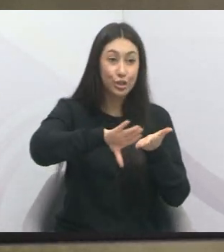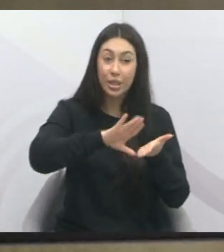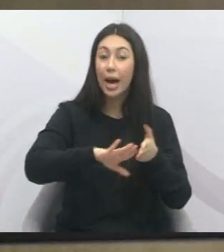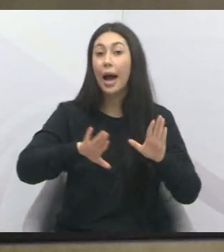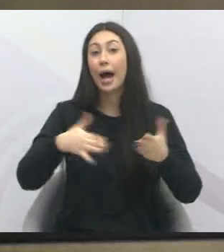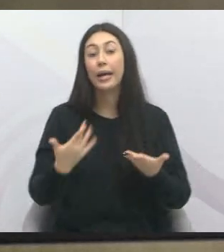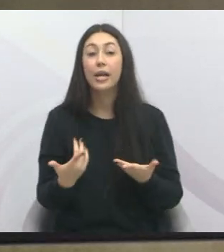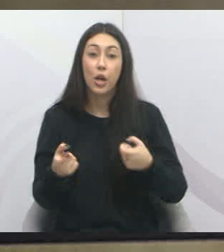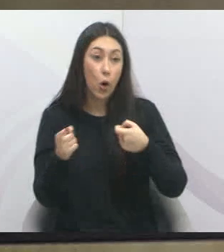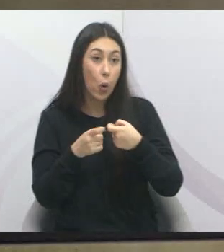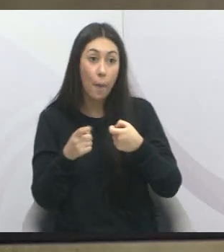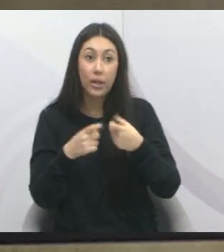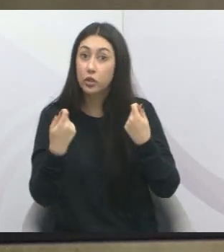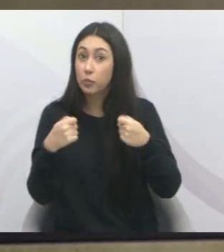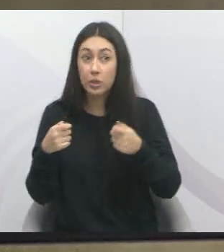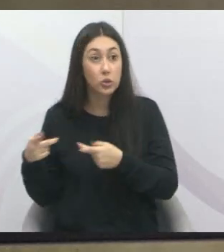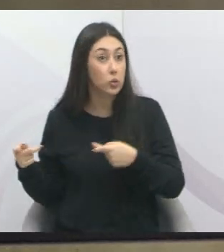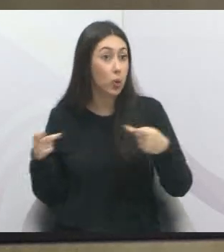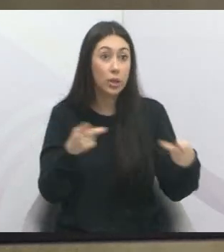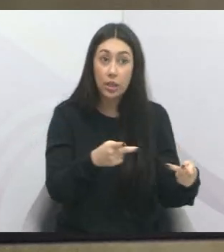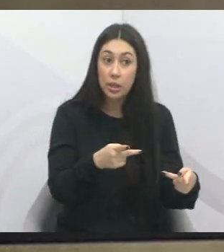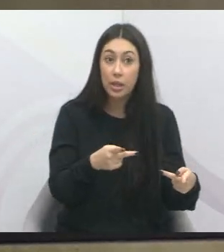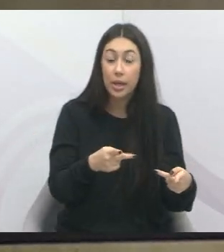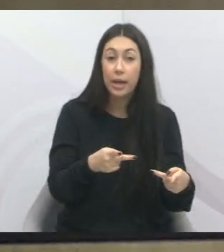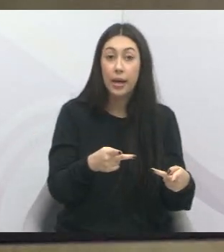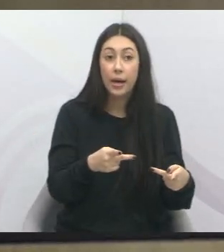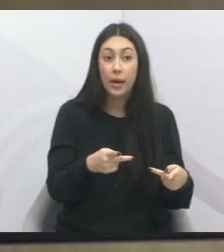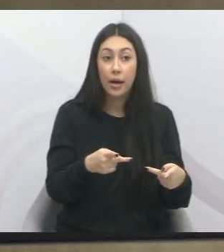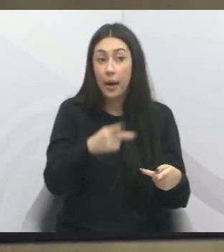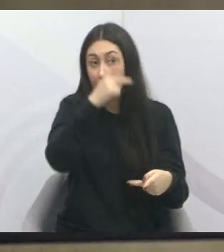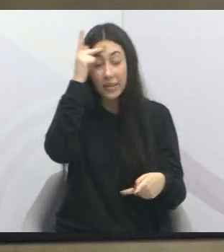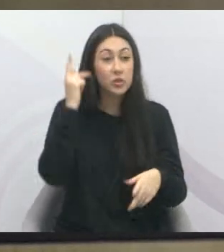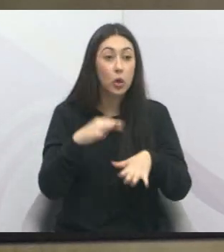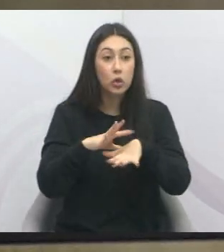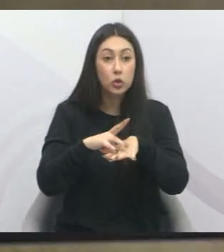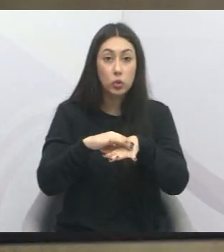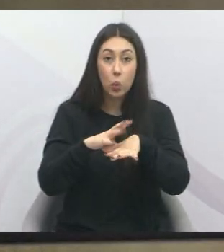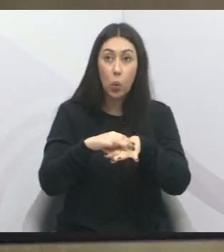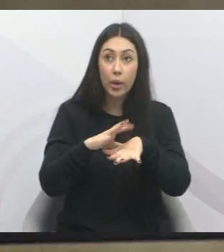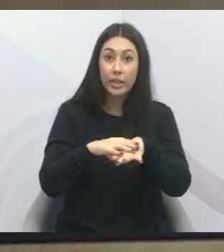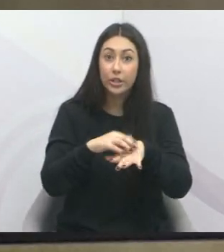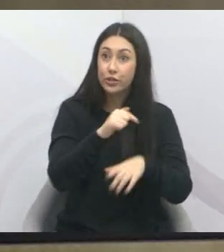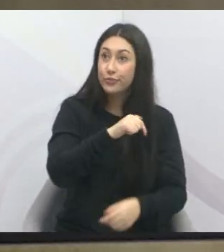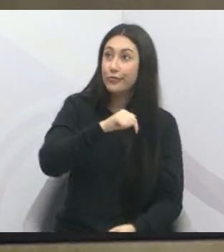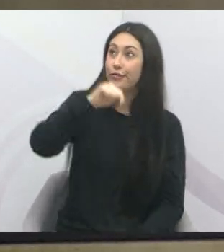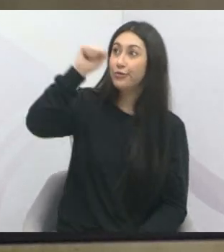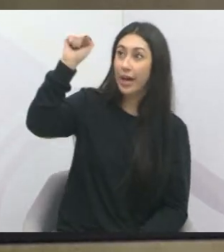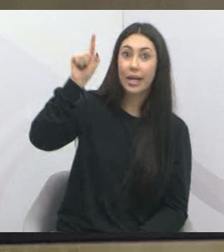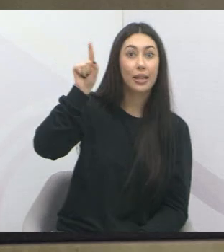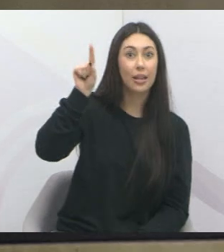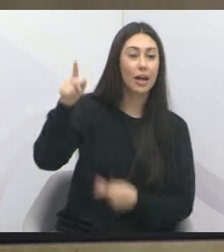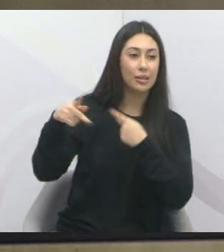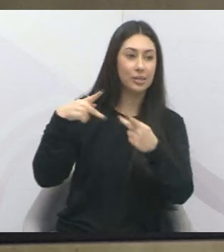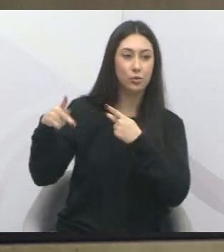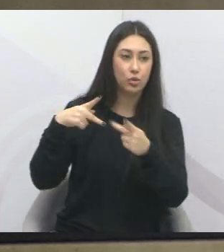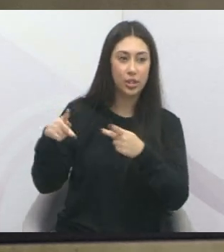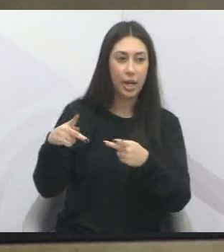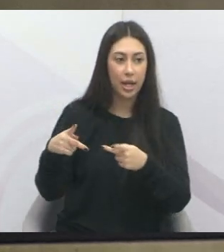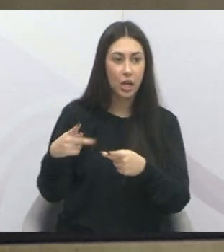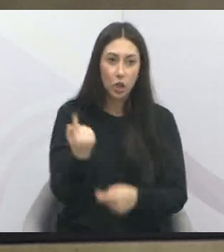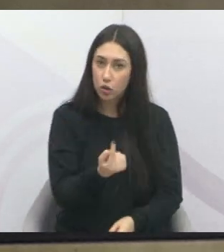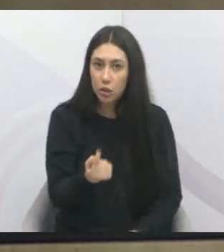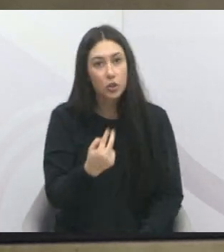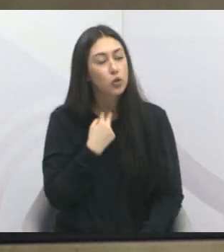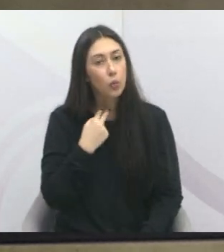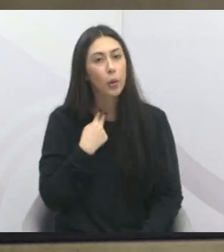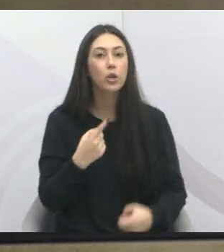fazer a remoção. O paciente vai lá para o Hospital Regional de São José, você não pode mandar o paciente sem médico, então o médico vai para lá. Aí você